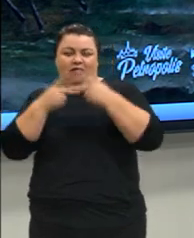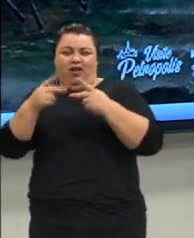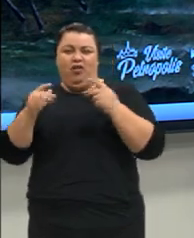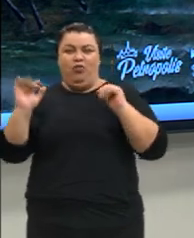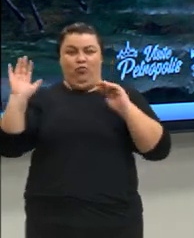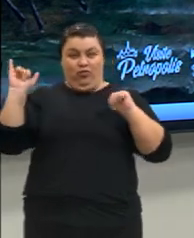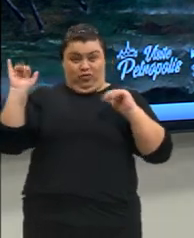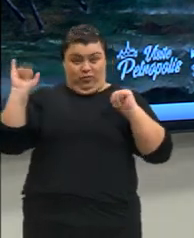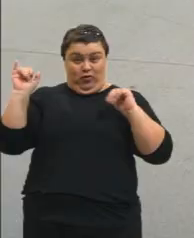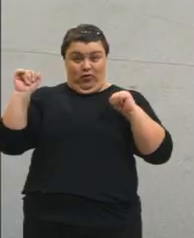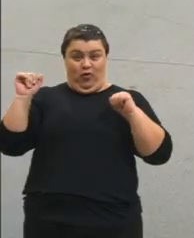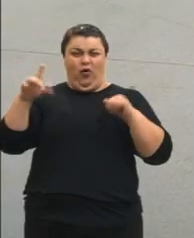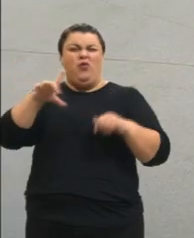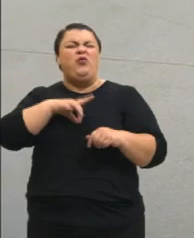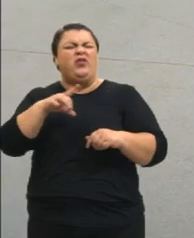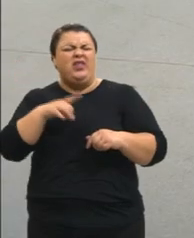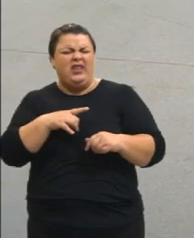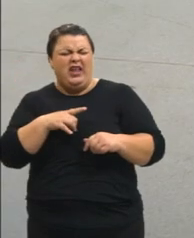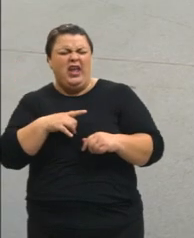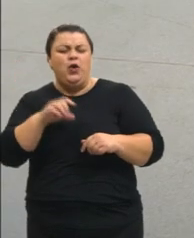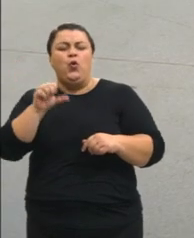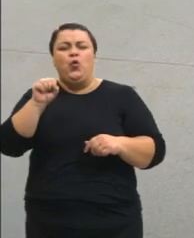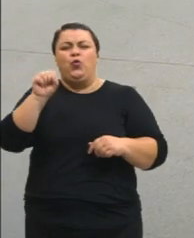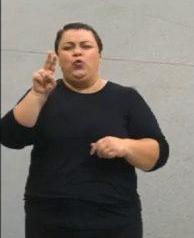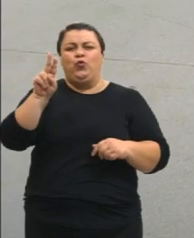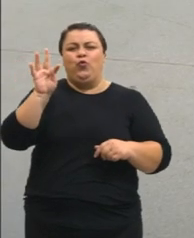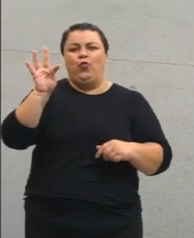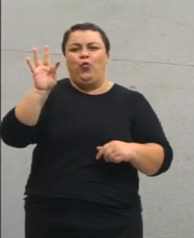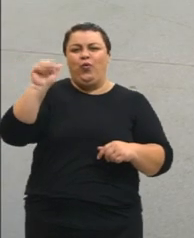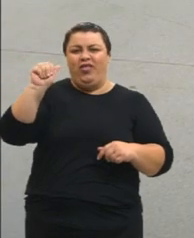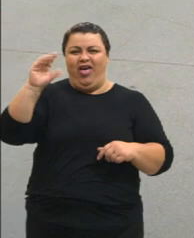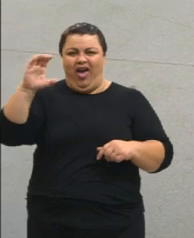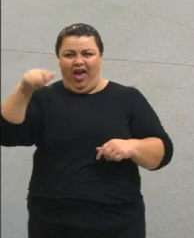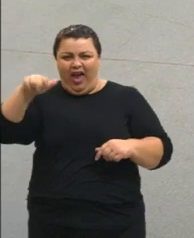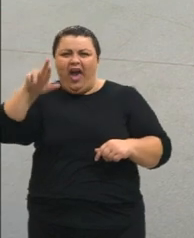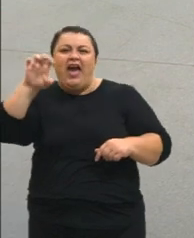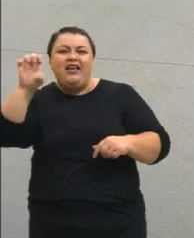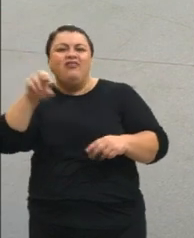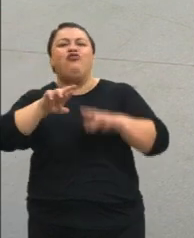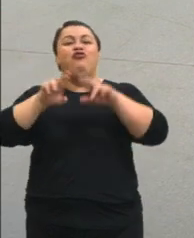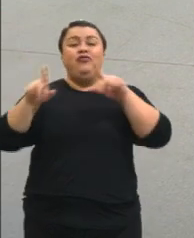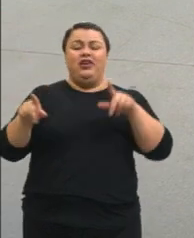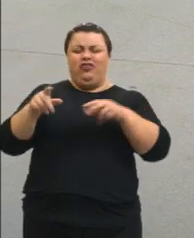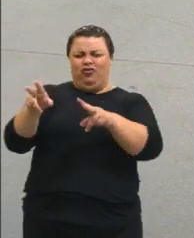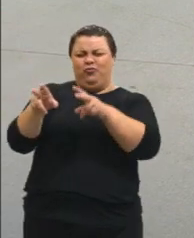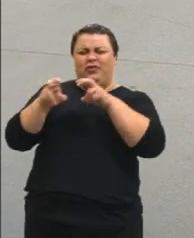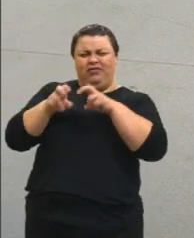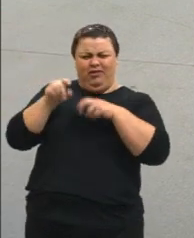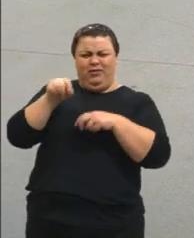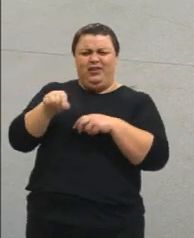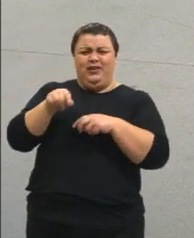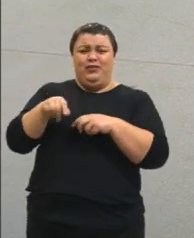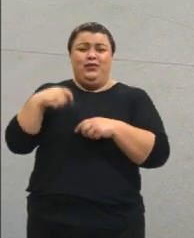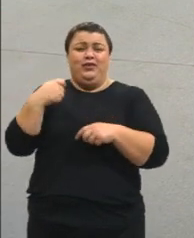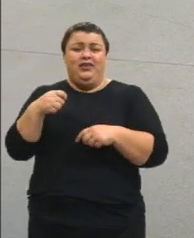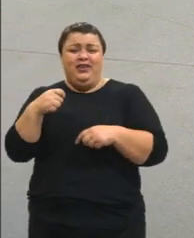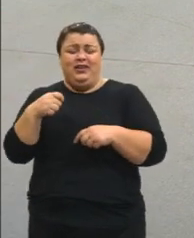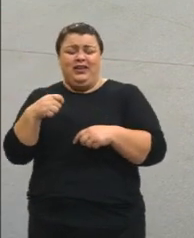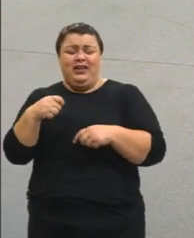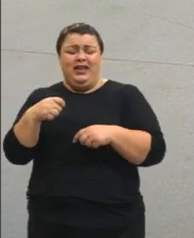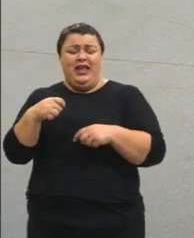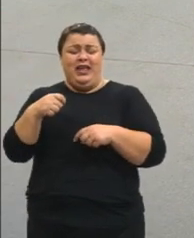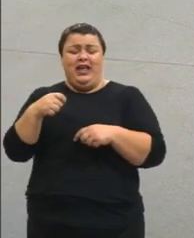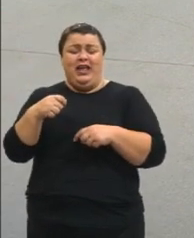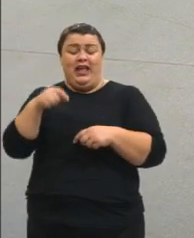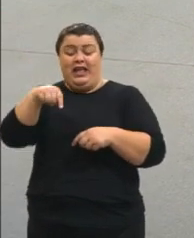a gente tenso parques completamente diferentes e a gente percebe Exatamente isso depende muito de onde Esses povos